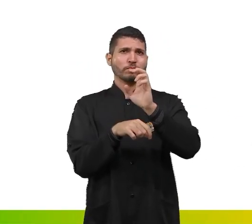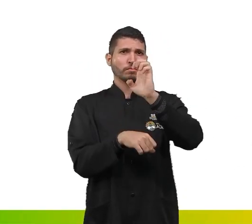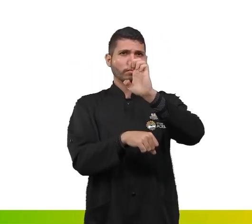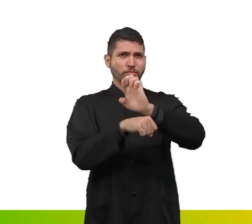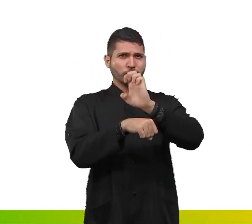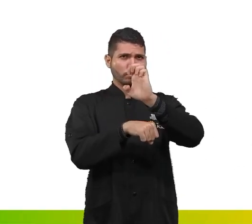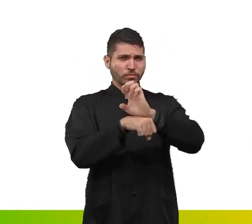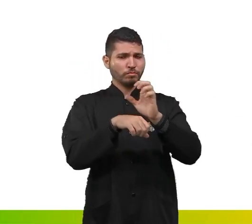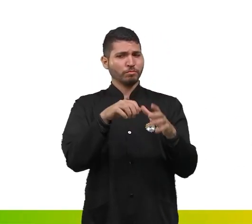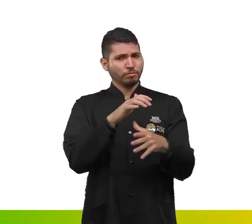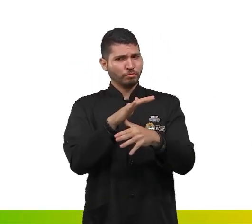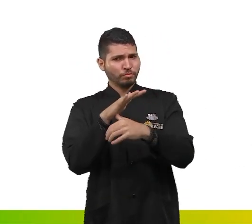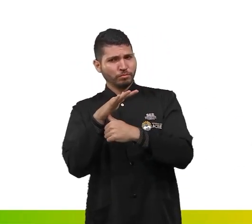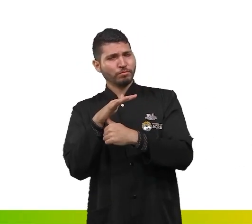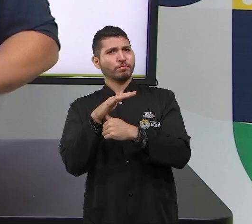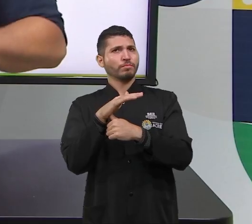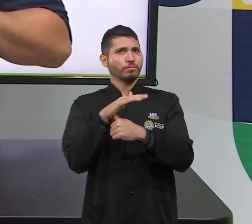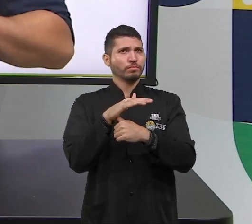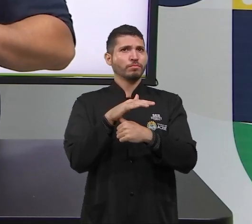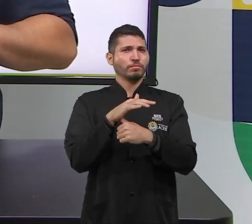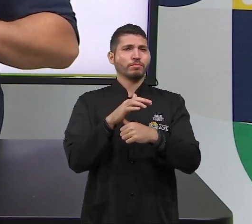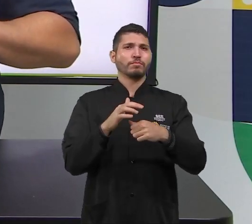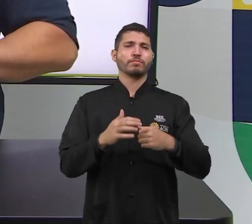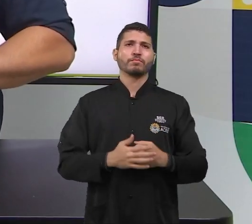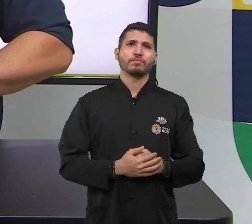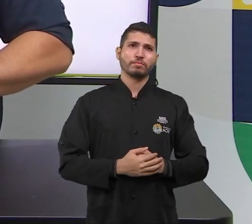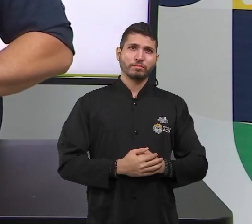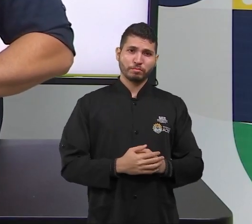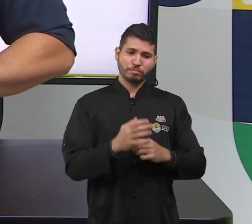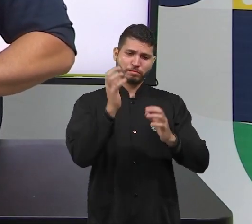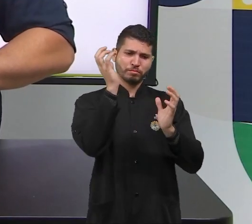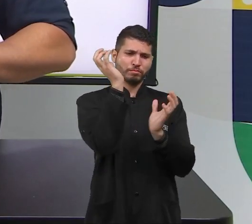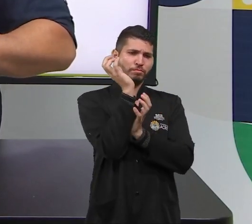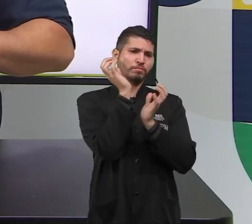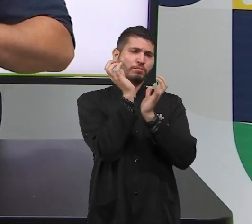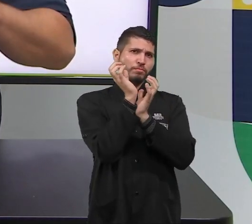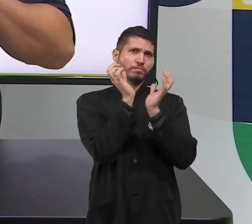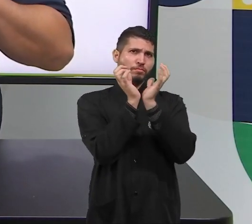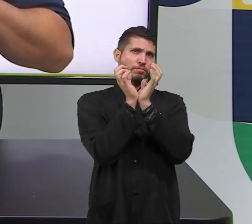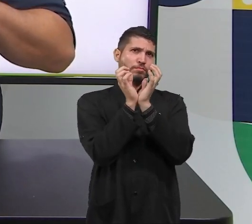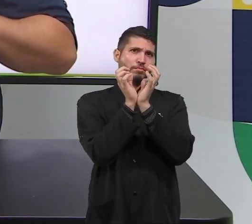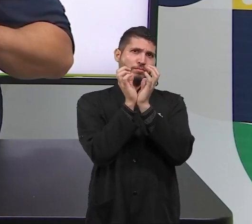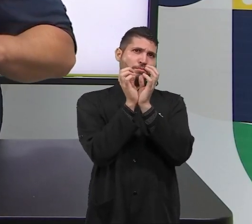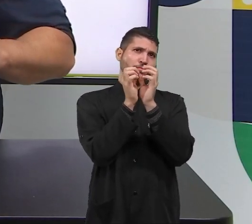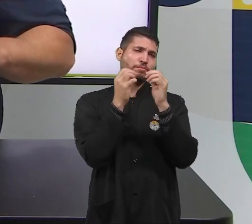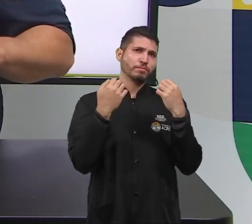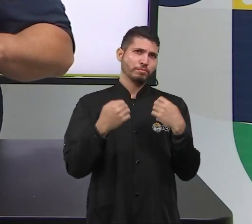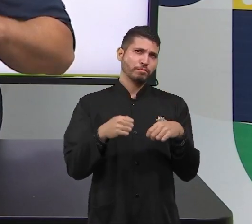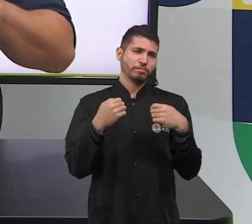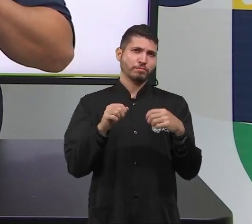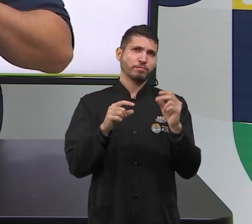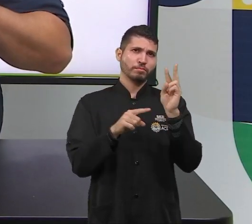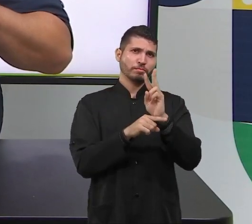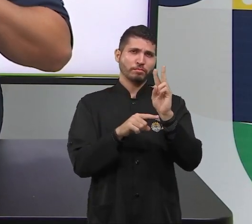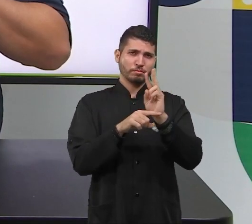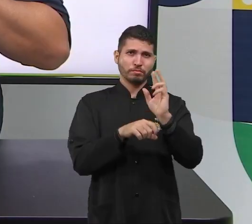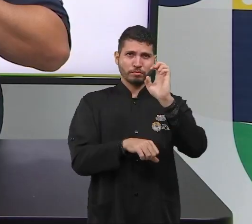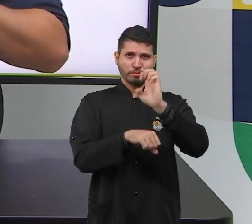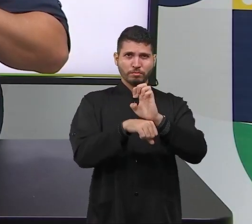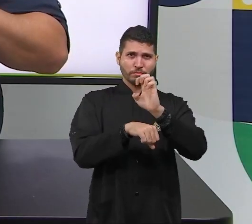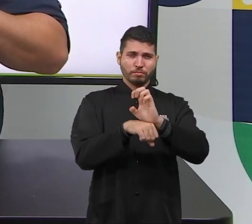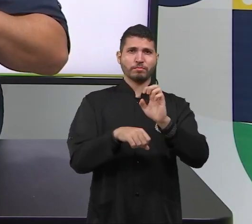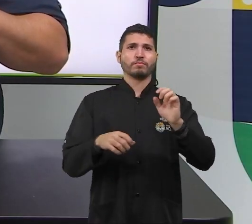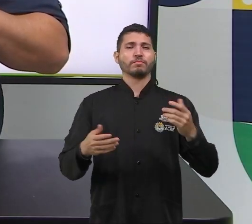tá? Teoricamente, a burocracia, ela deveria proteger o Estado, proteger o